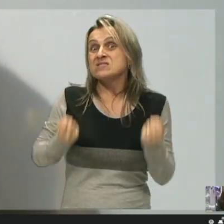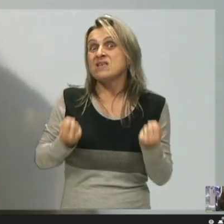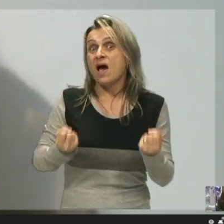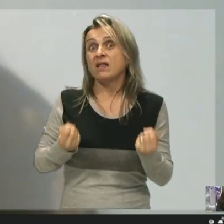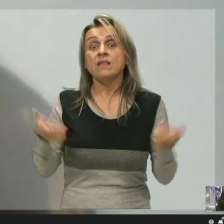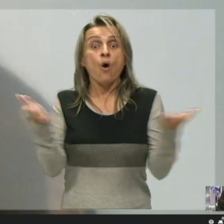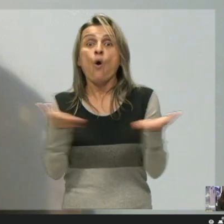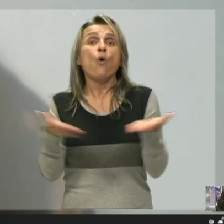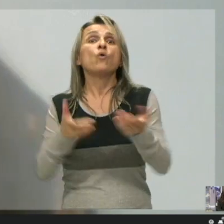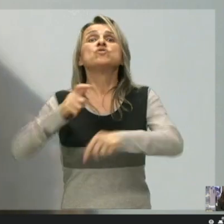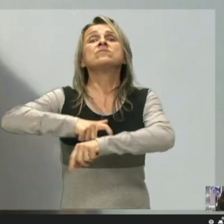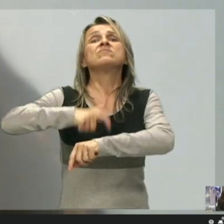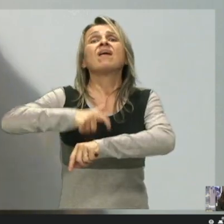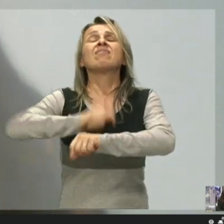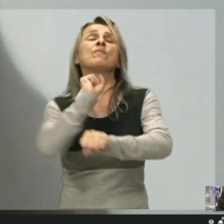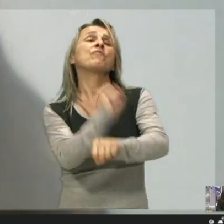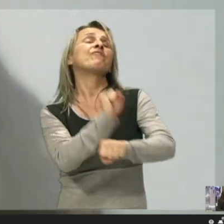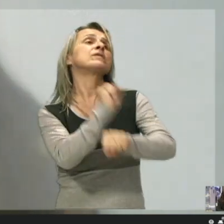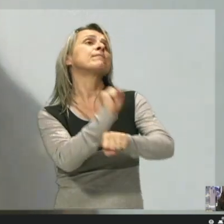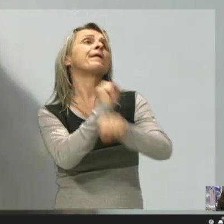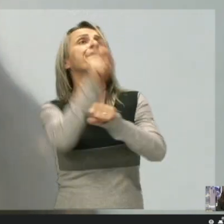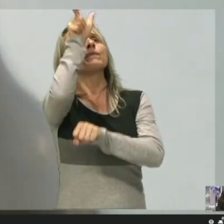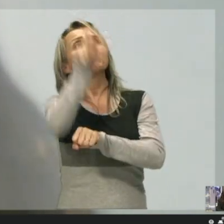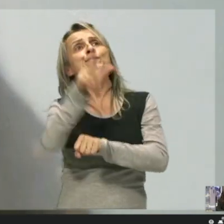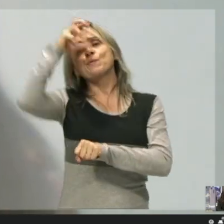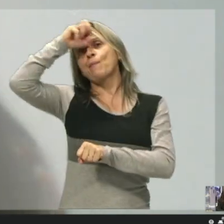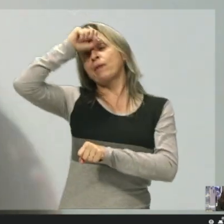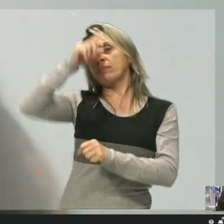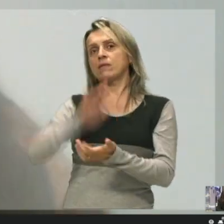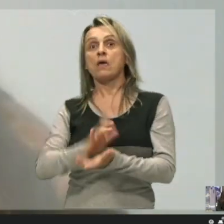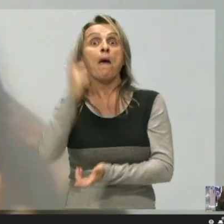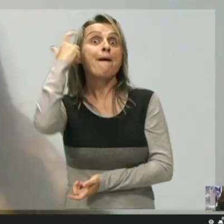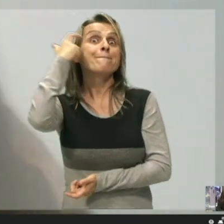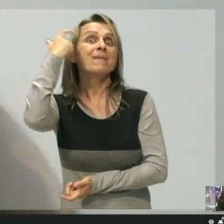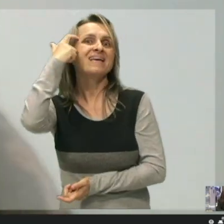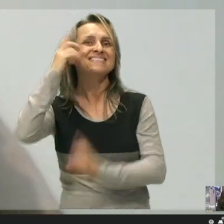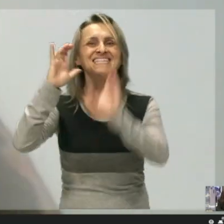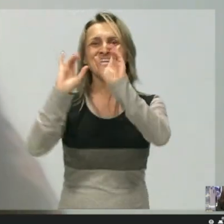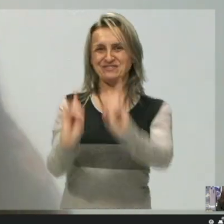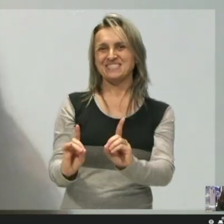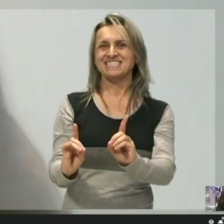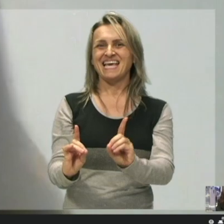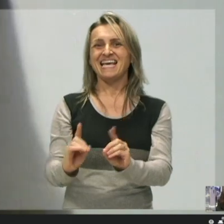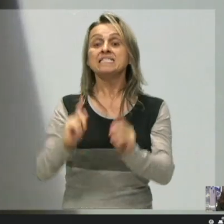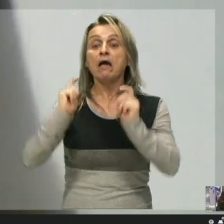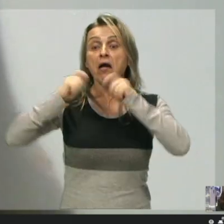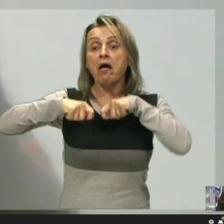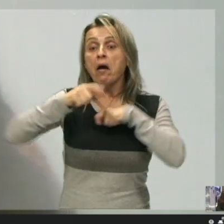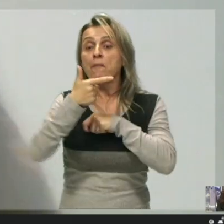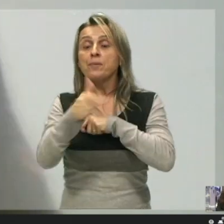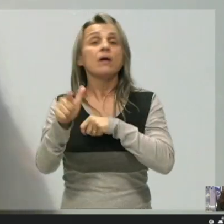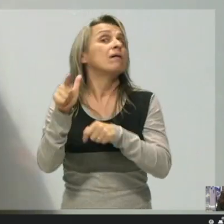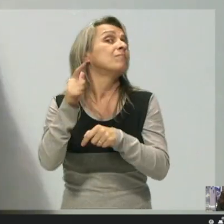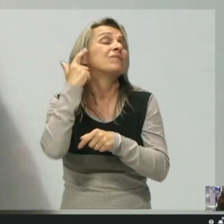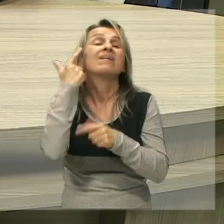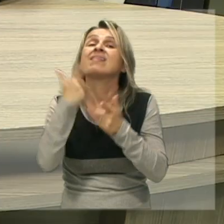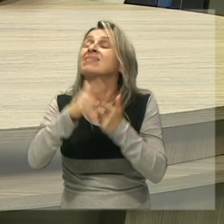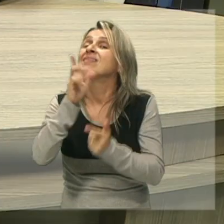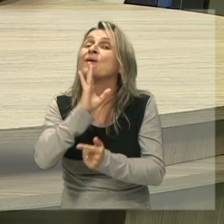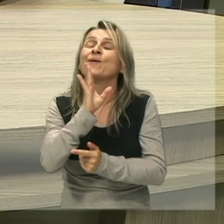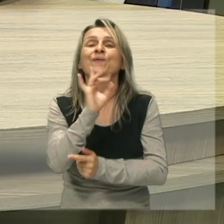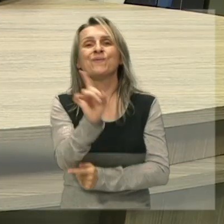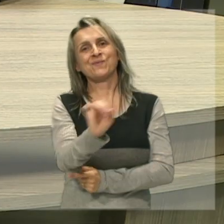vezes, acha que deficiência vem junto com incapacidade, porque a gente está amarrado naquela parte da história. Algumas